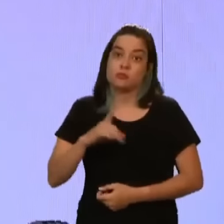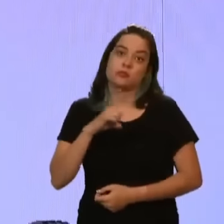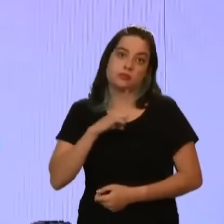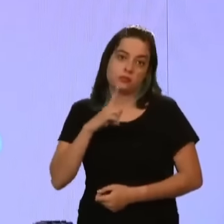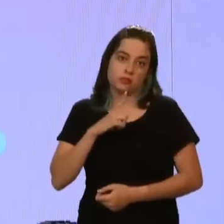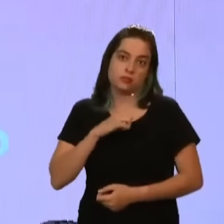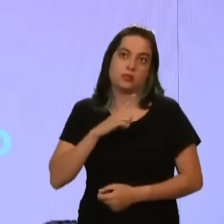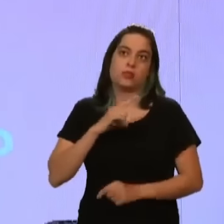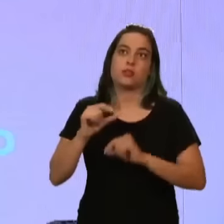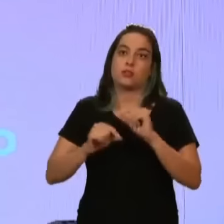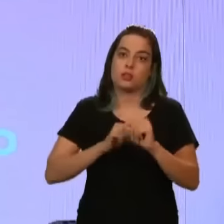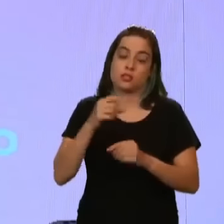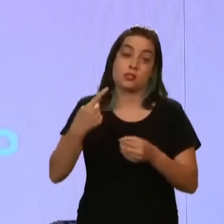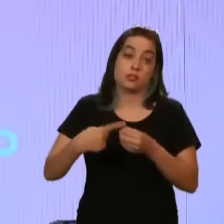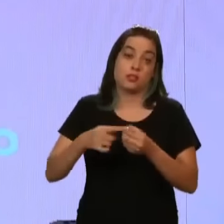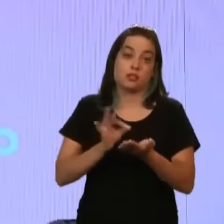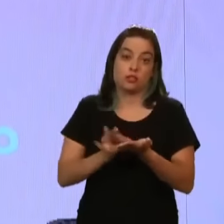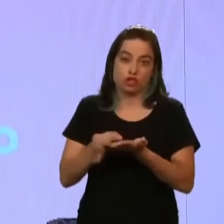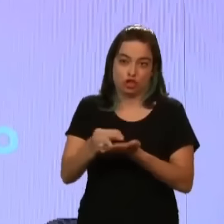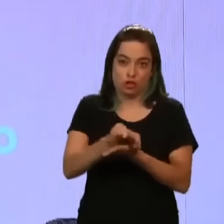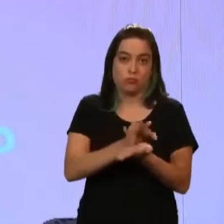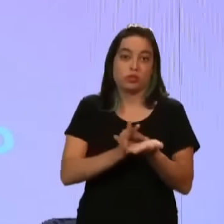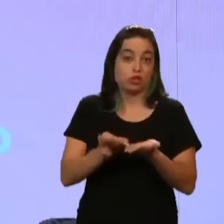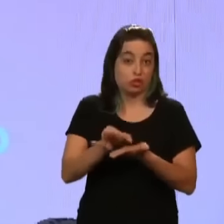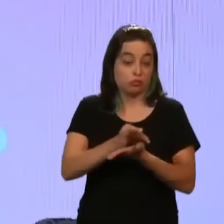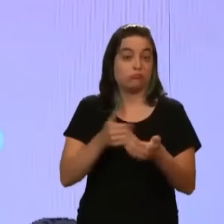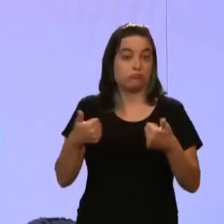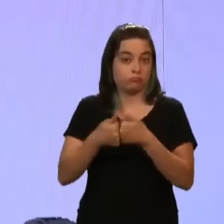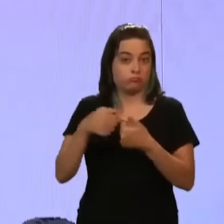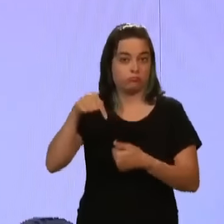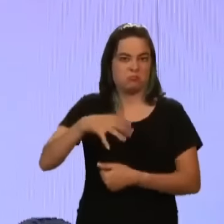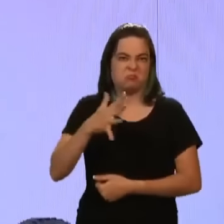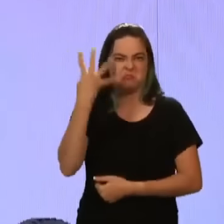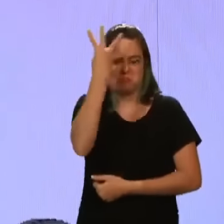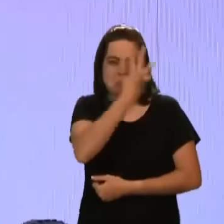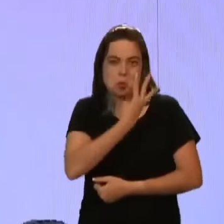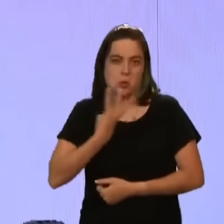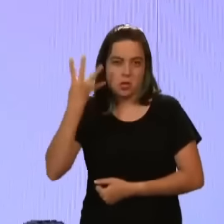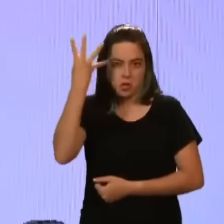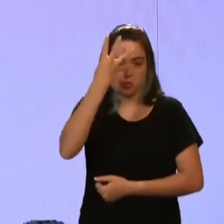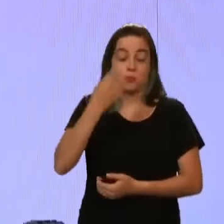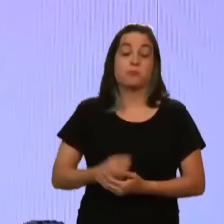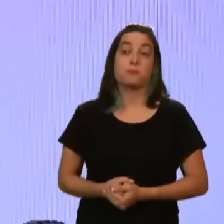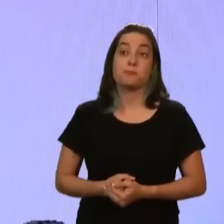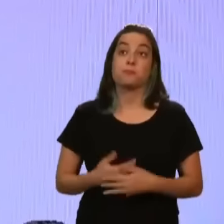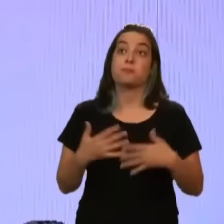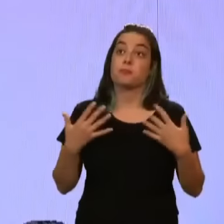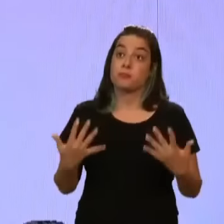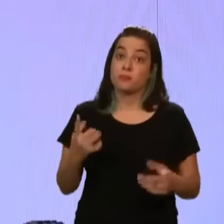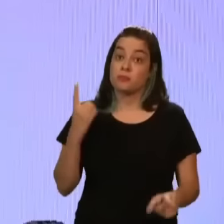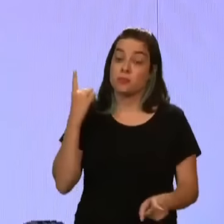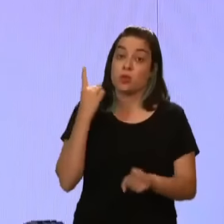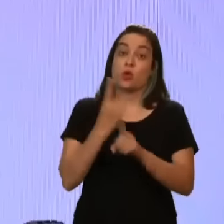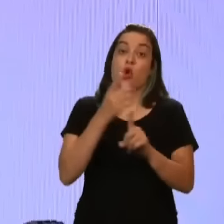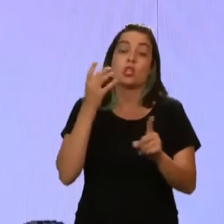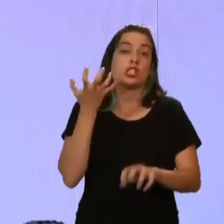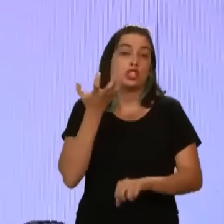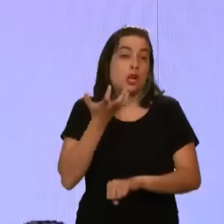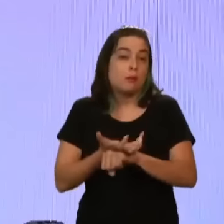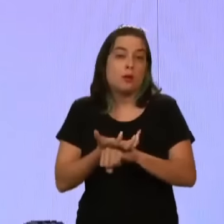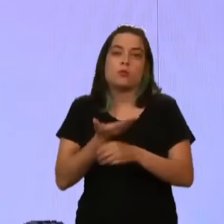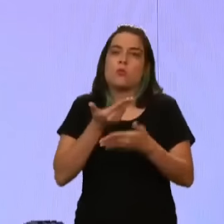próxima que se chama até Diamantina, né? Fica umas 4 horas daqui. Hoje em dia é possível encontrar diamantes em todas